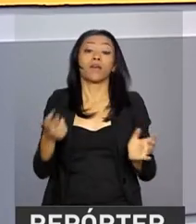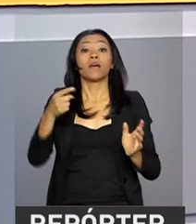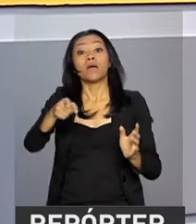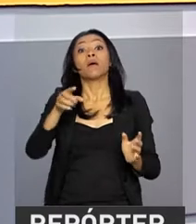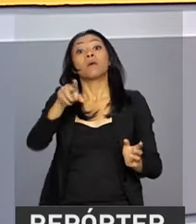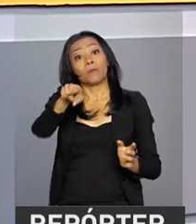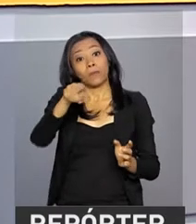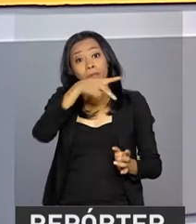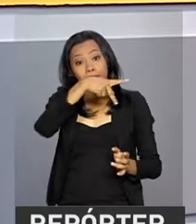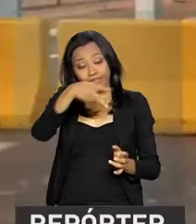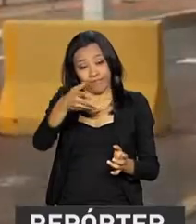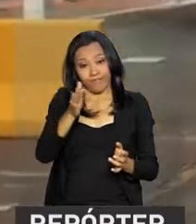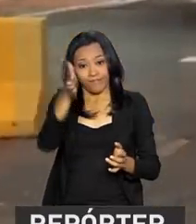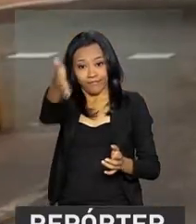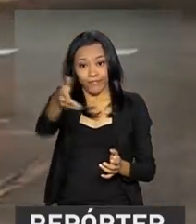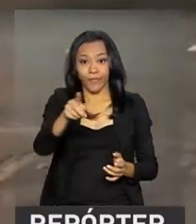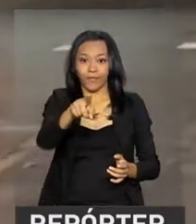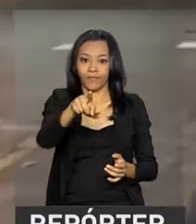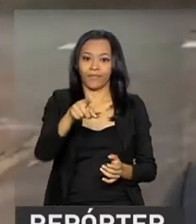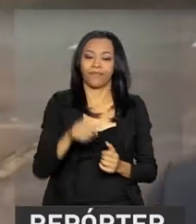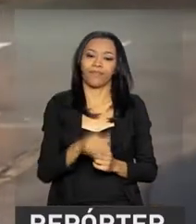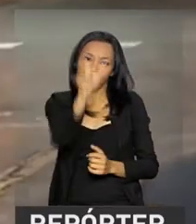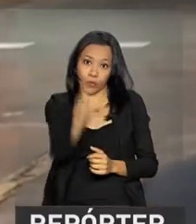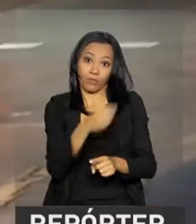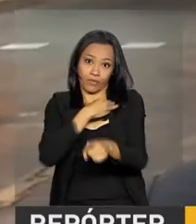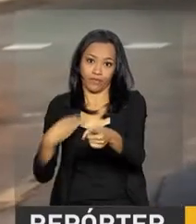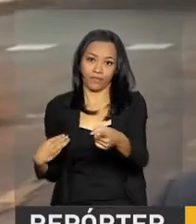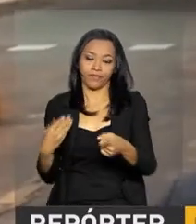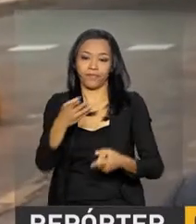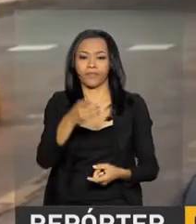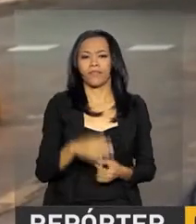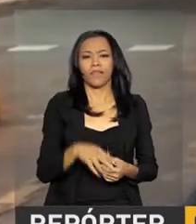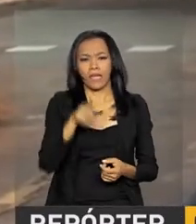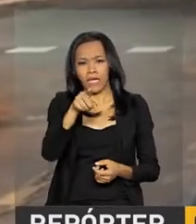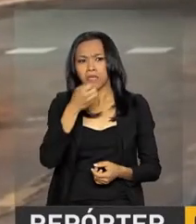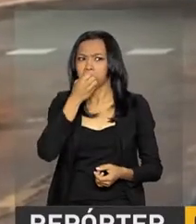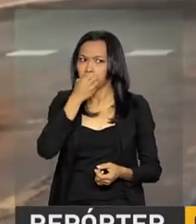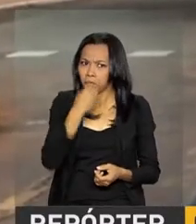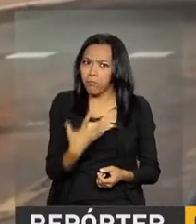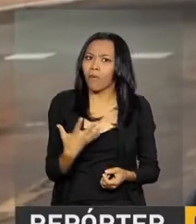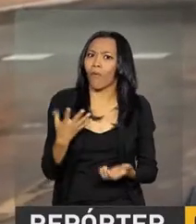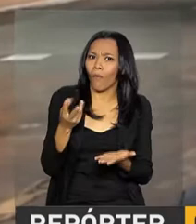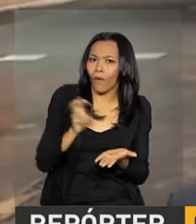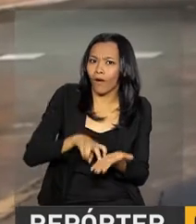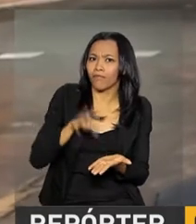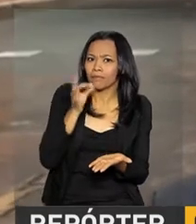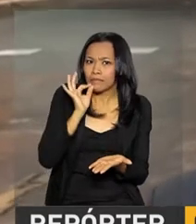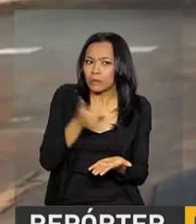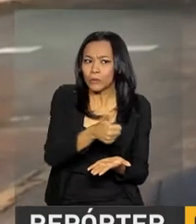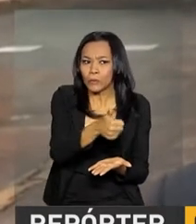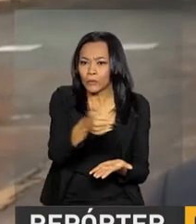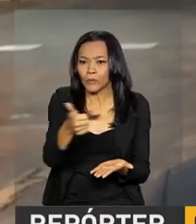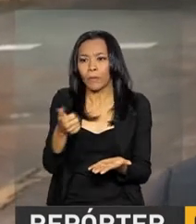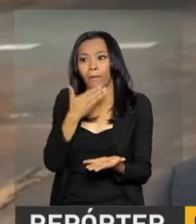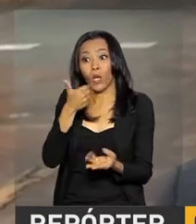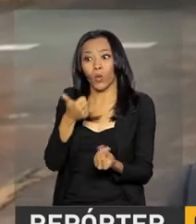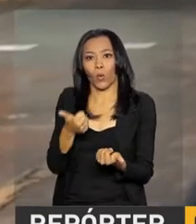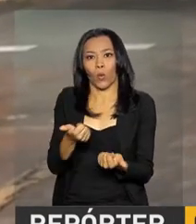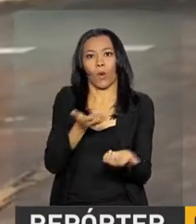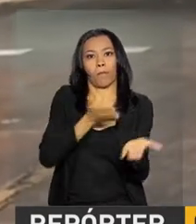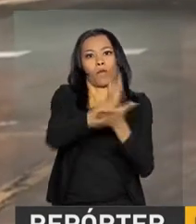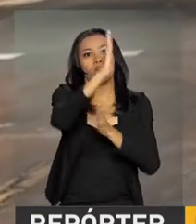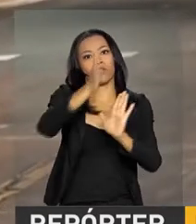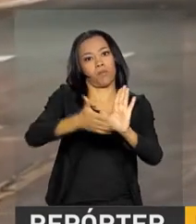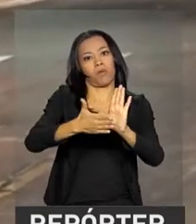otimista melhorou sensivelmente a possibilidade de aprovação do projeto o presidente